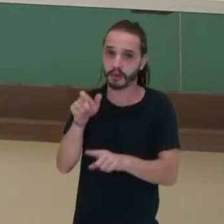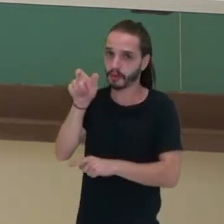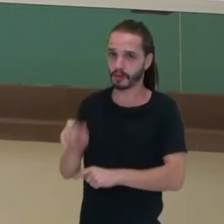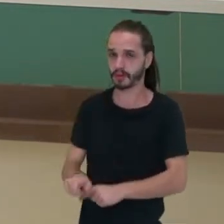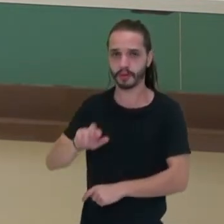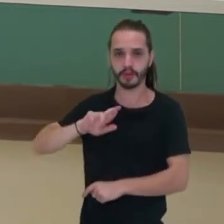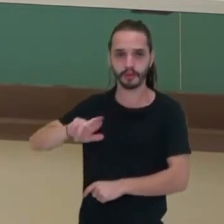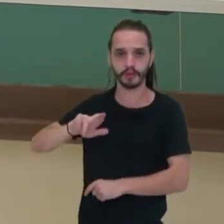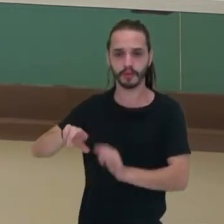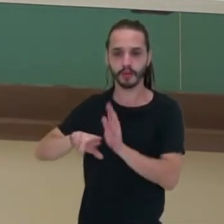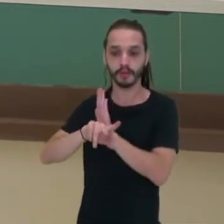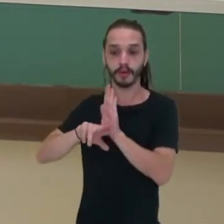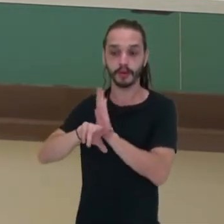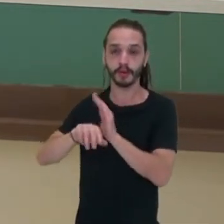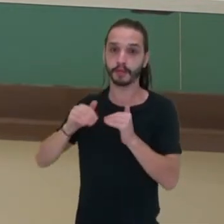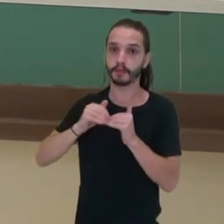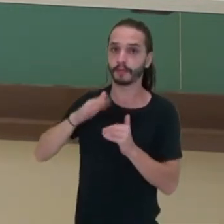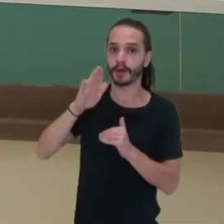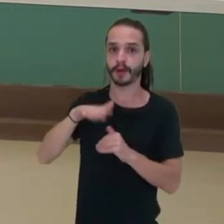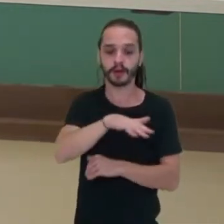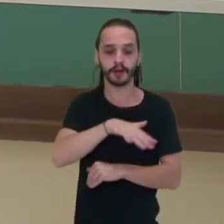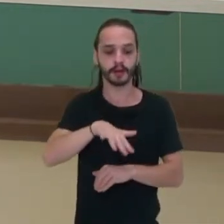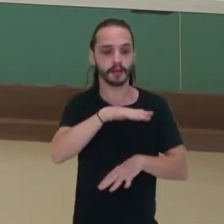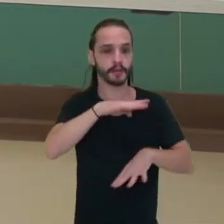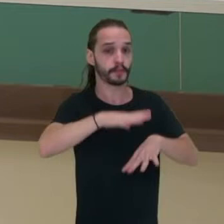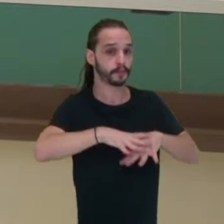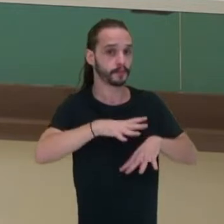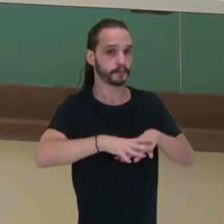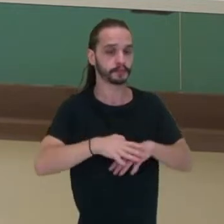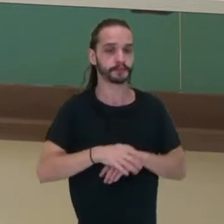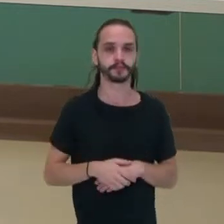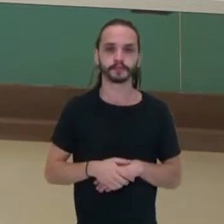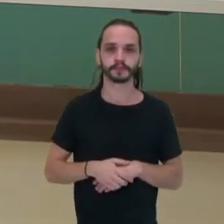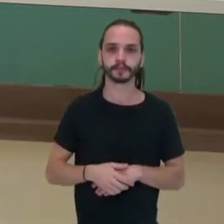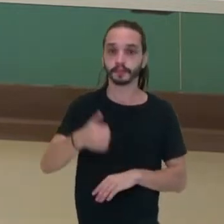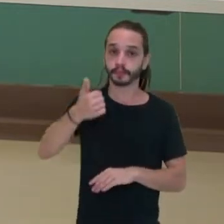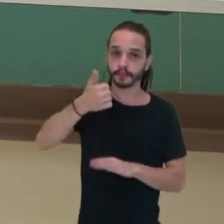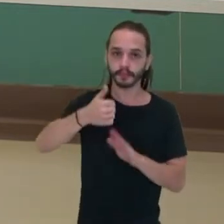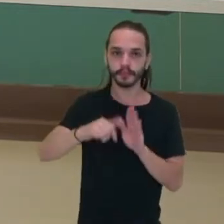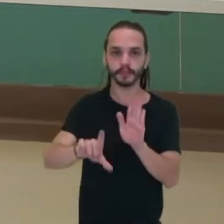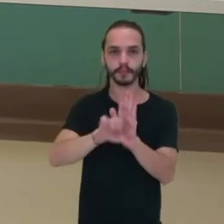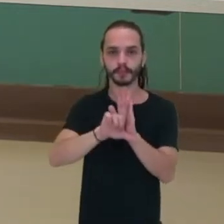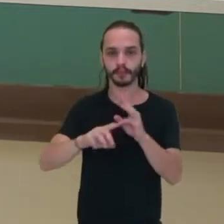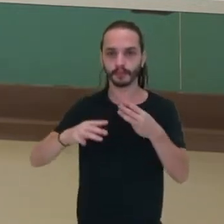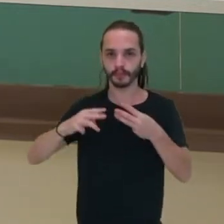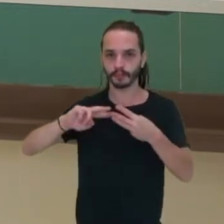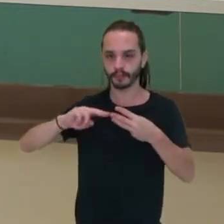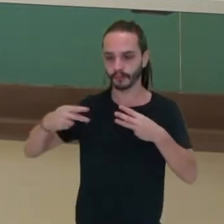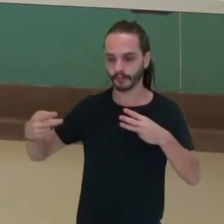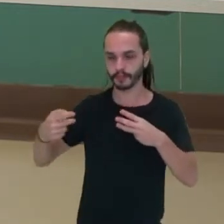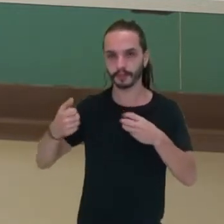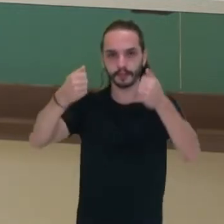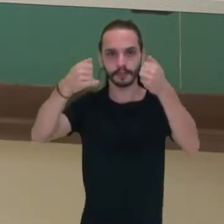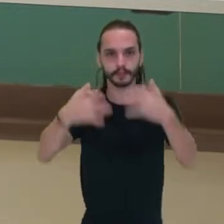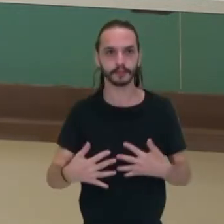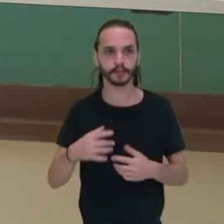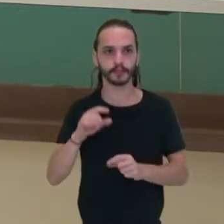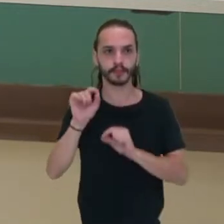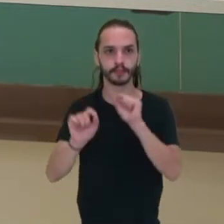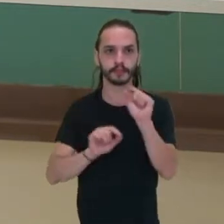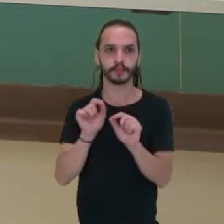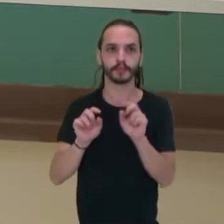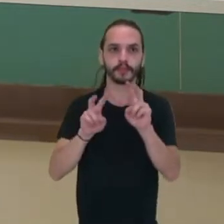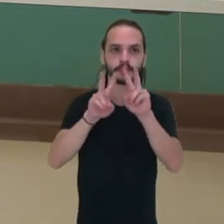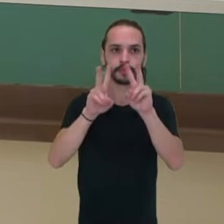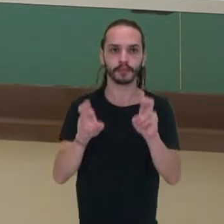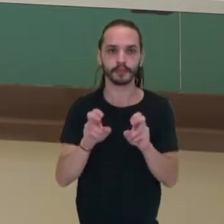na verdade, ele era mais da área da matemática. Se a primeira lei de Mendel fala sobre a transmissão dos caracteres, qual processo